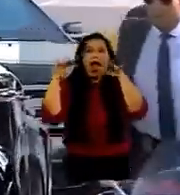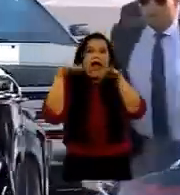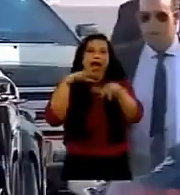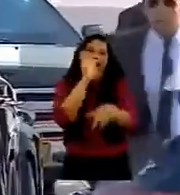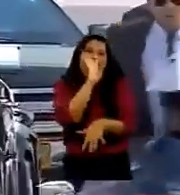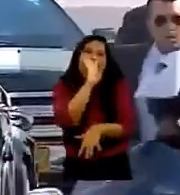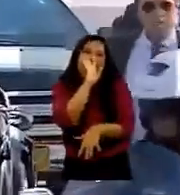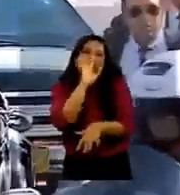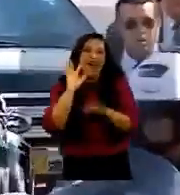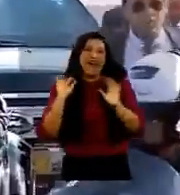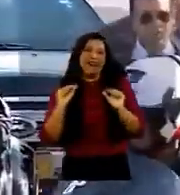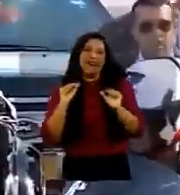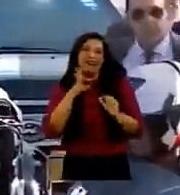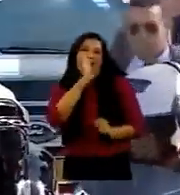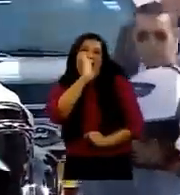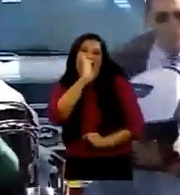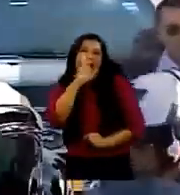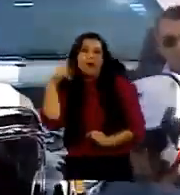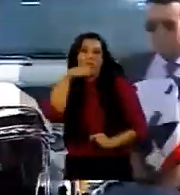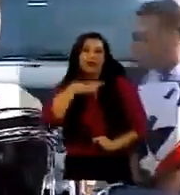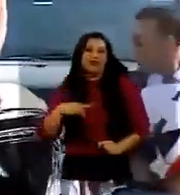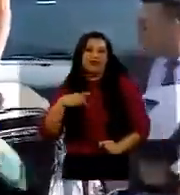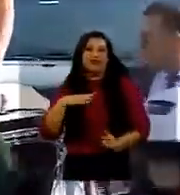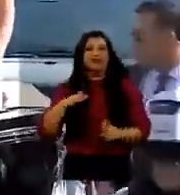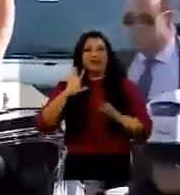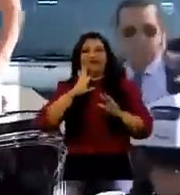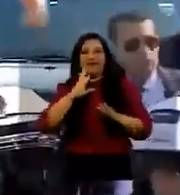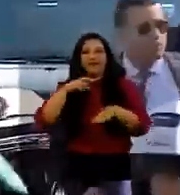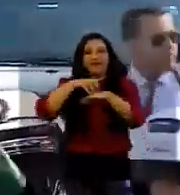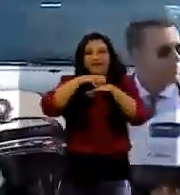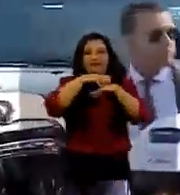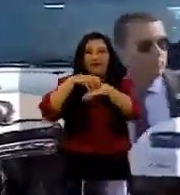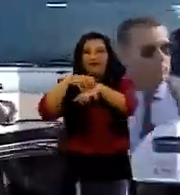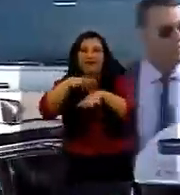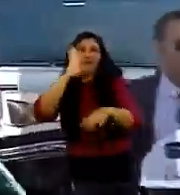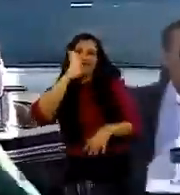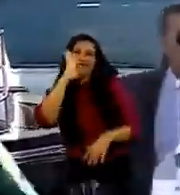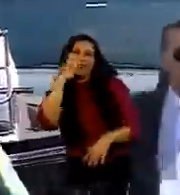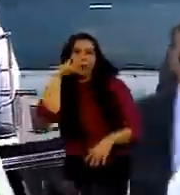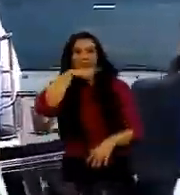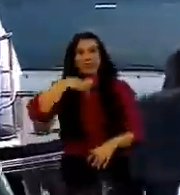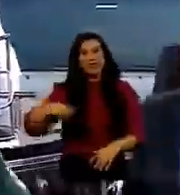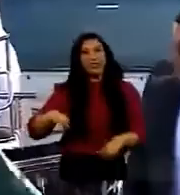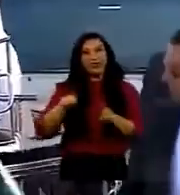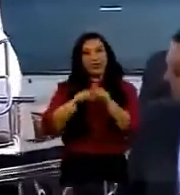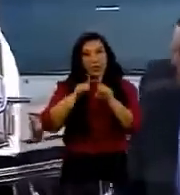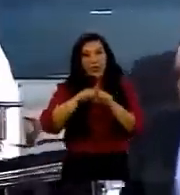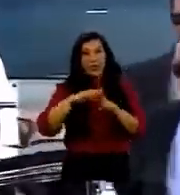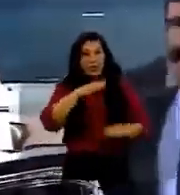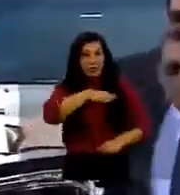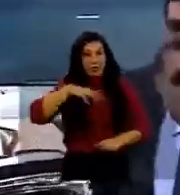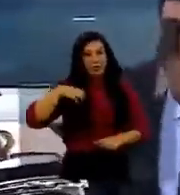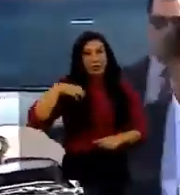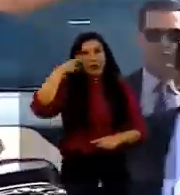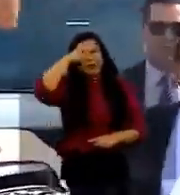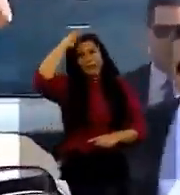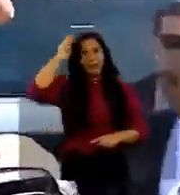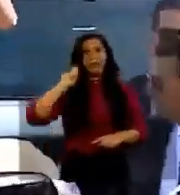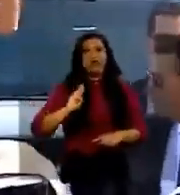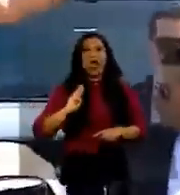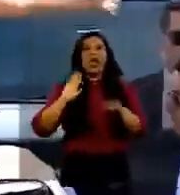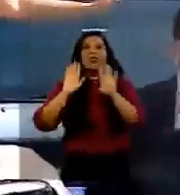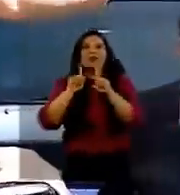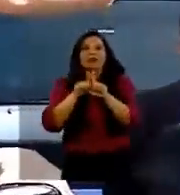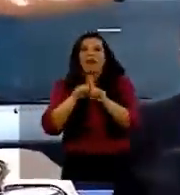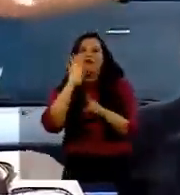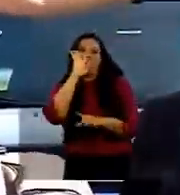pessoas acompanhando aí o trajeto, né, do presidente e da primeira-dama Michele Bolsonaro. Não arredaram o pé da